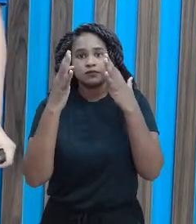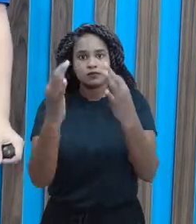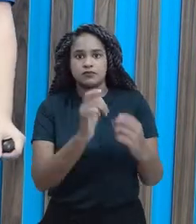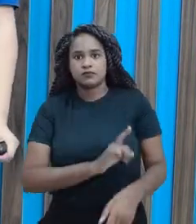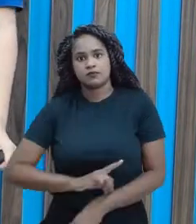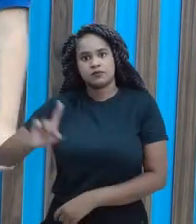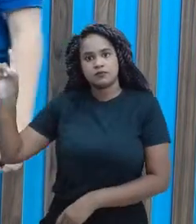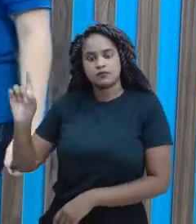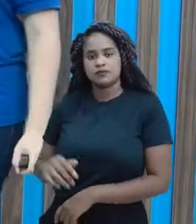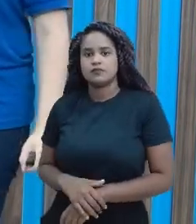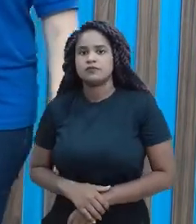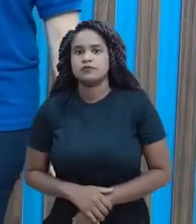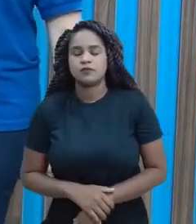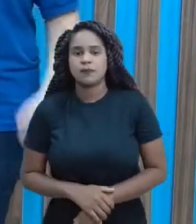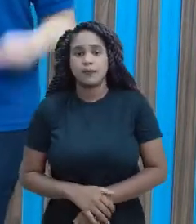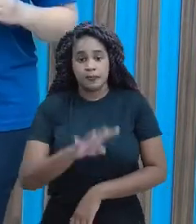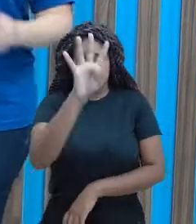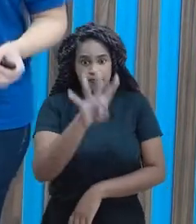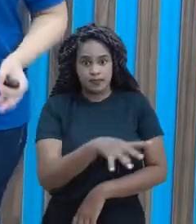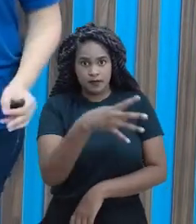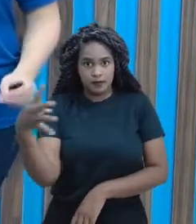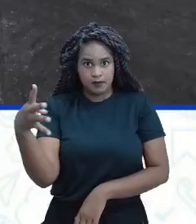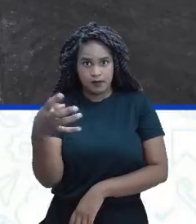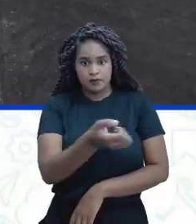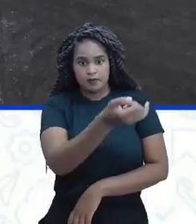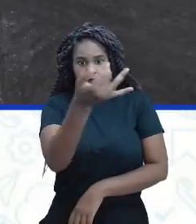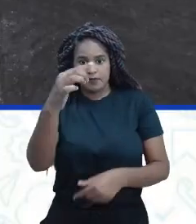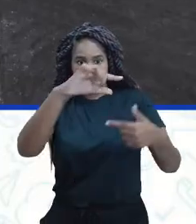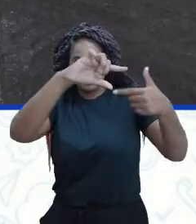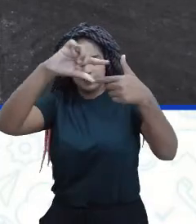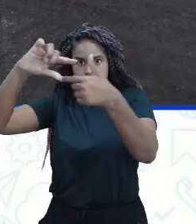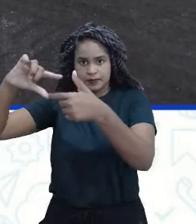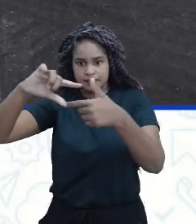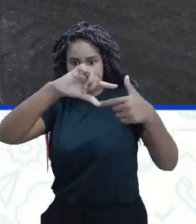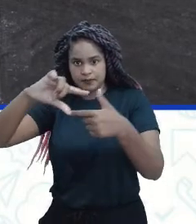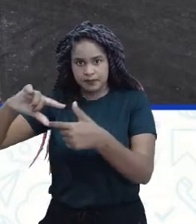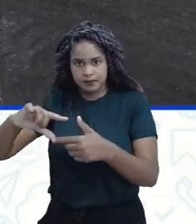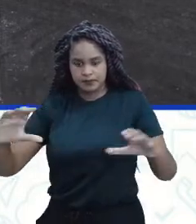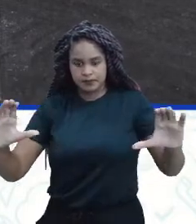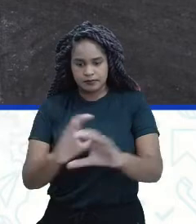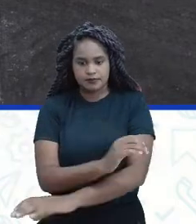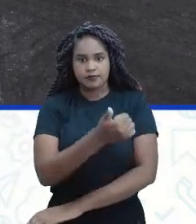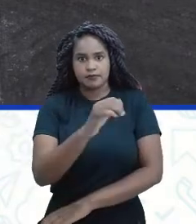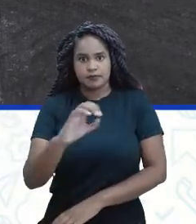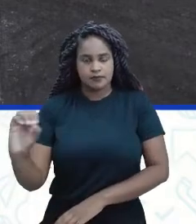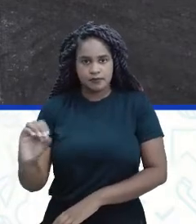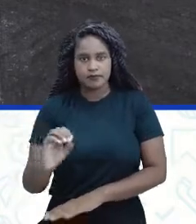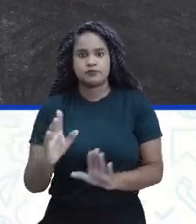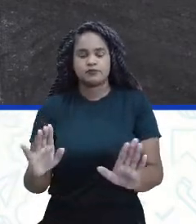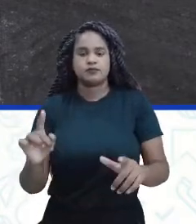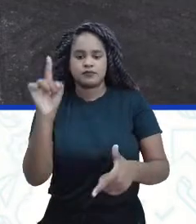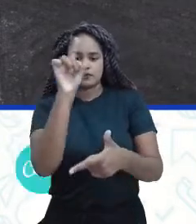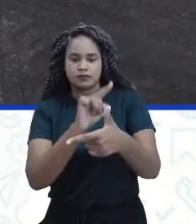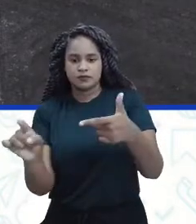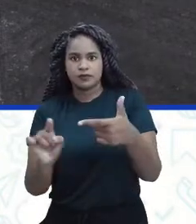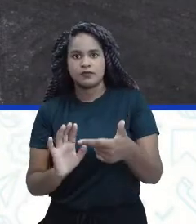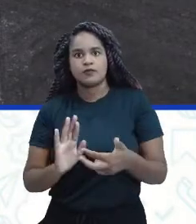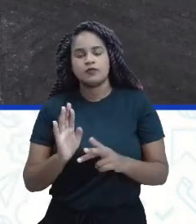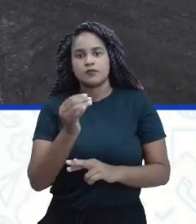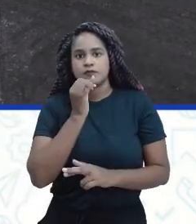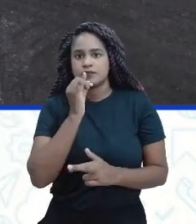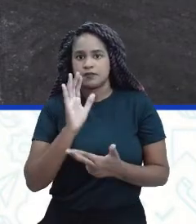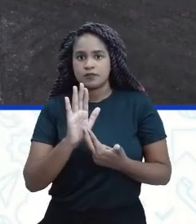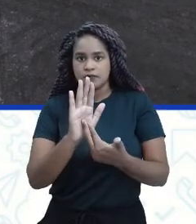ó. A gente dividiu a malha em 100 partes iguais. E aí, nessa divisão, a gente utilizou o primeiro exemplo, né?